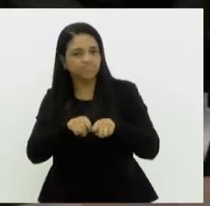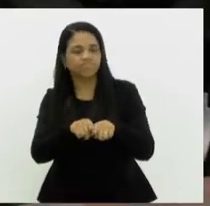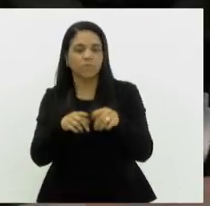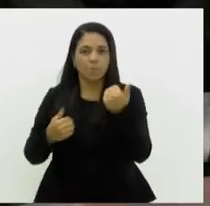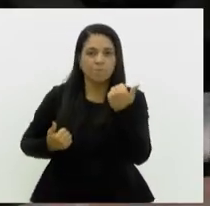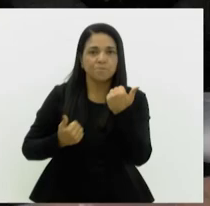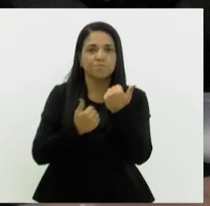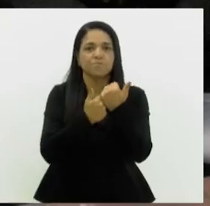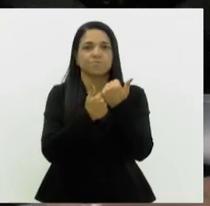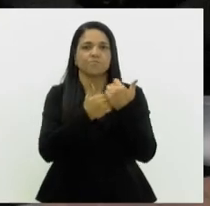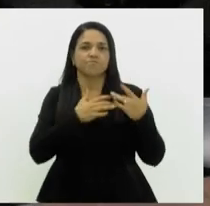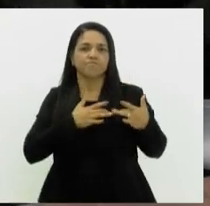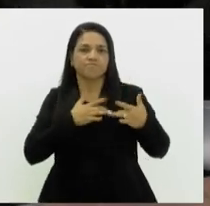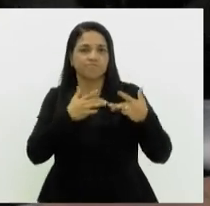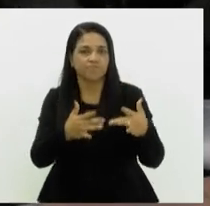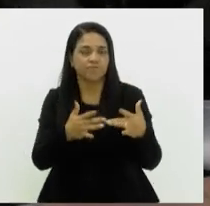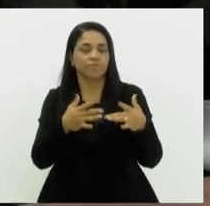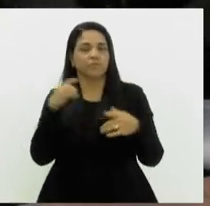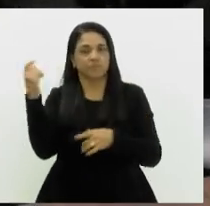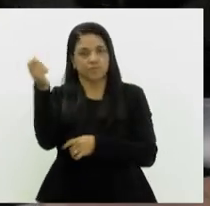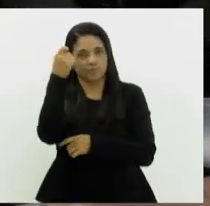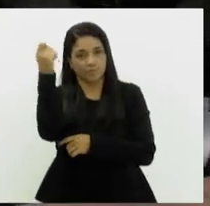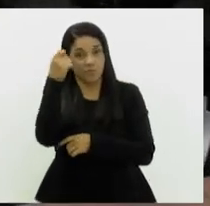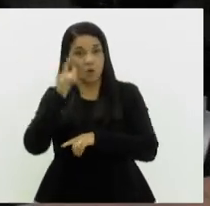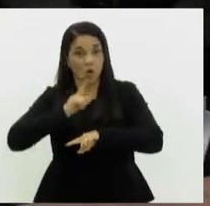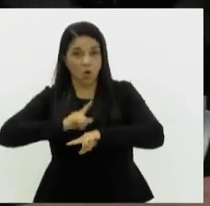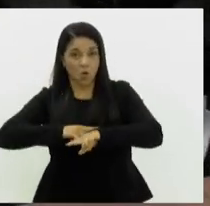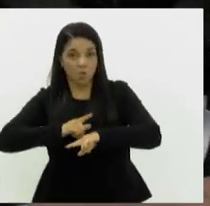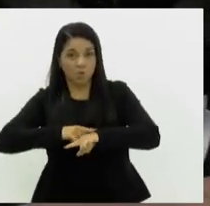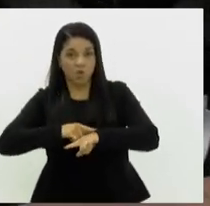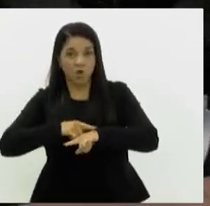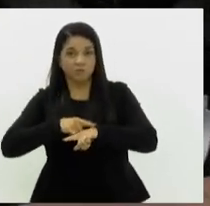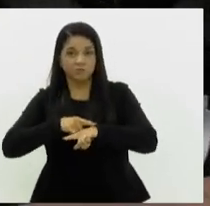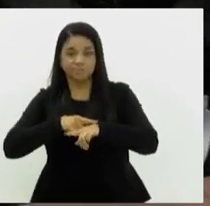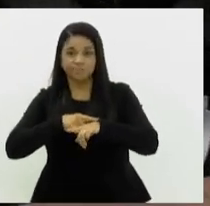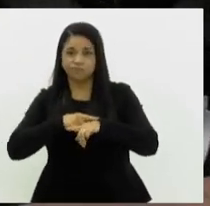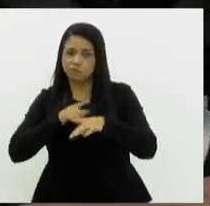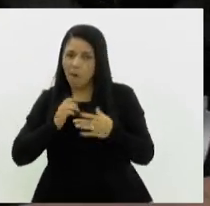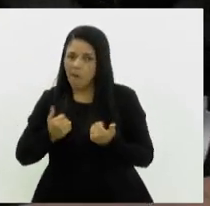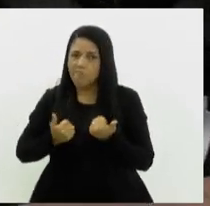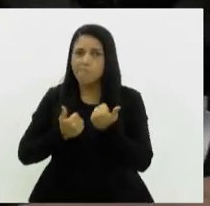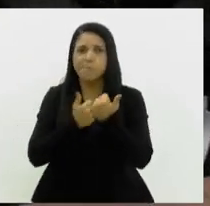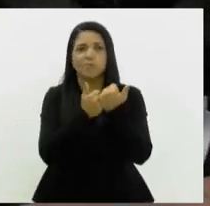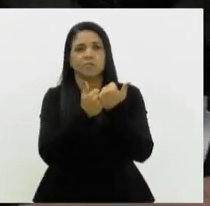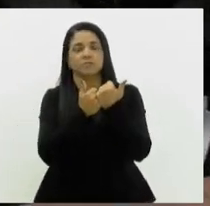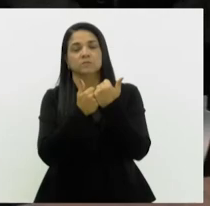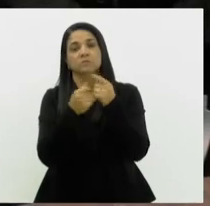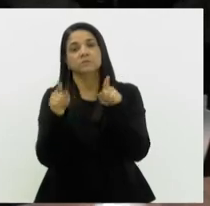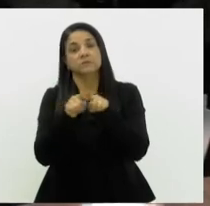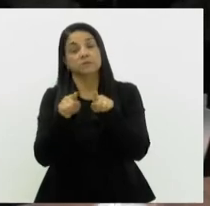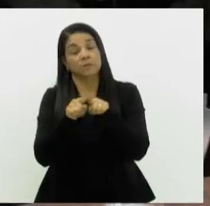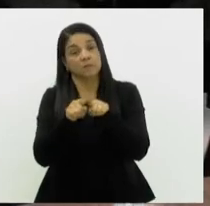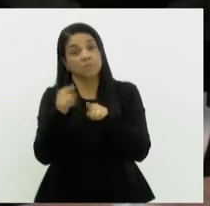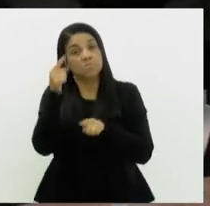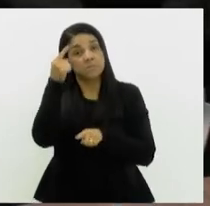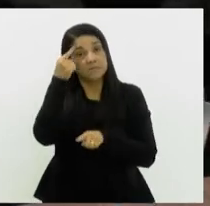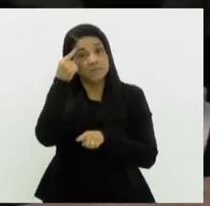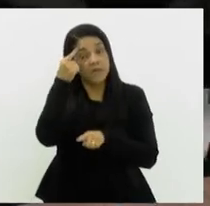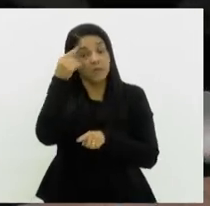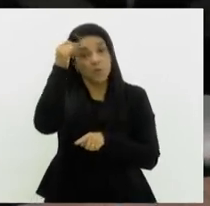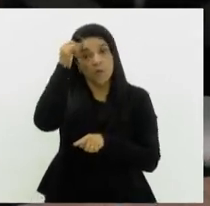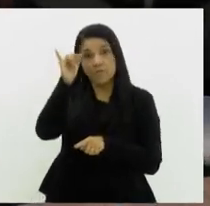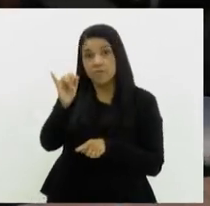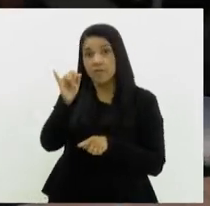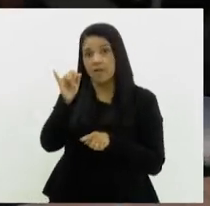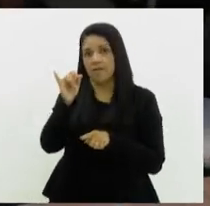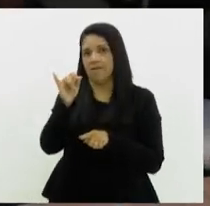Rio Grande do Sul. E lembrar o seguinte, a hora agora é de solidariedade, de apoio, mas é também de pensar a prevenção.